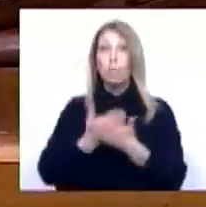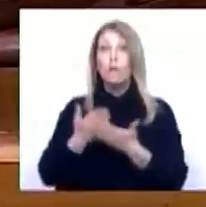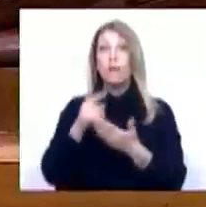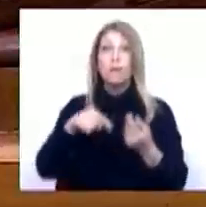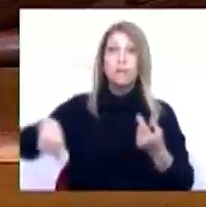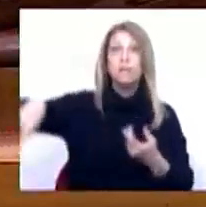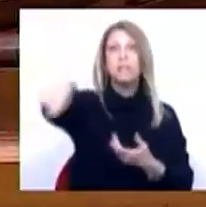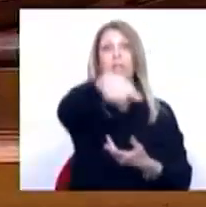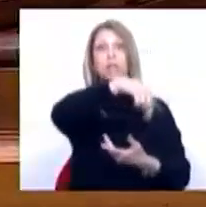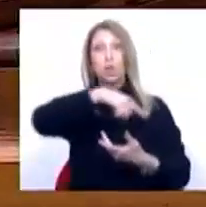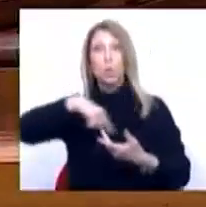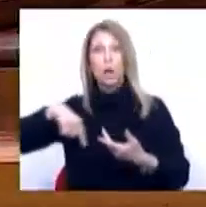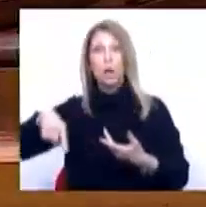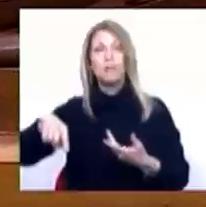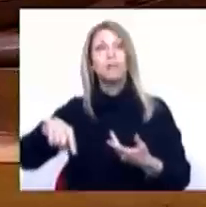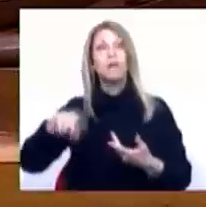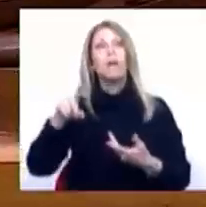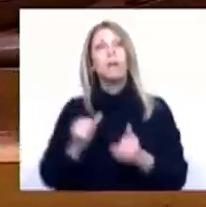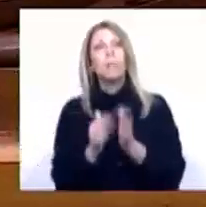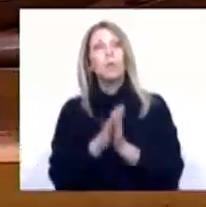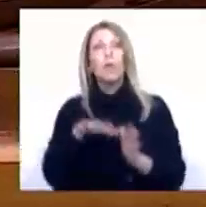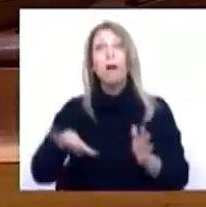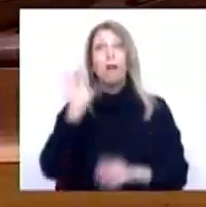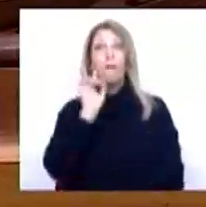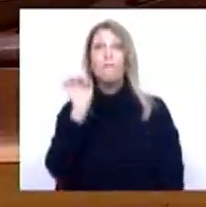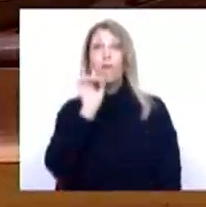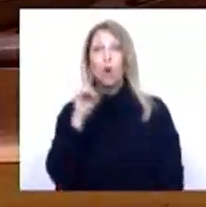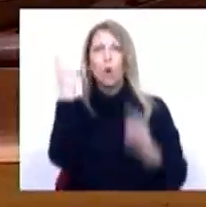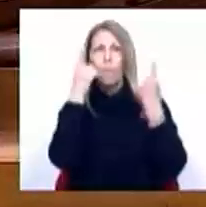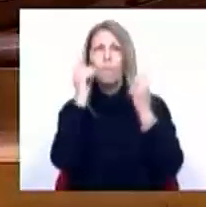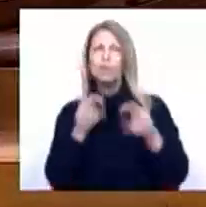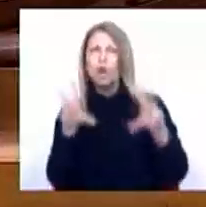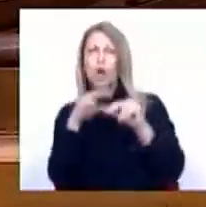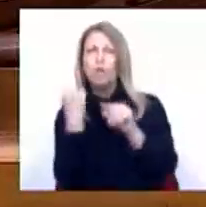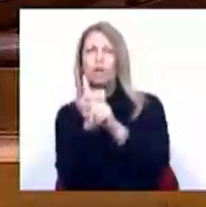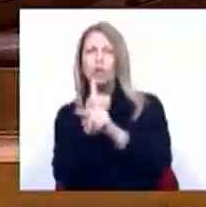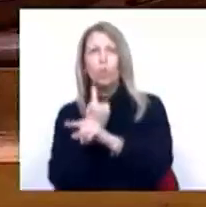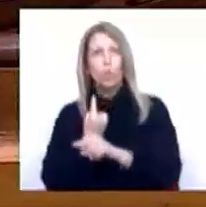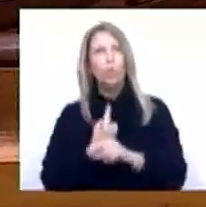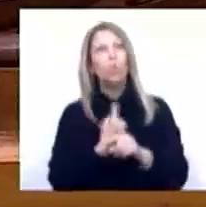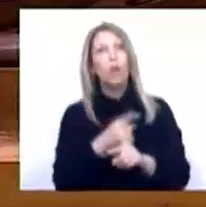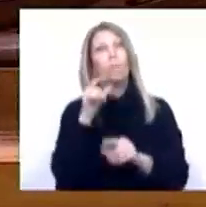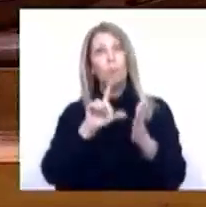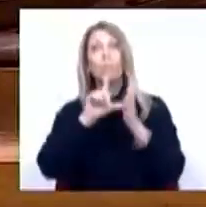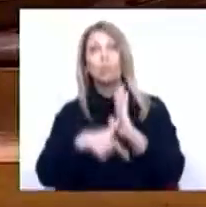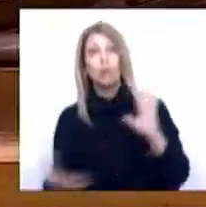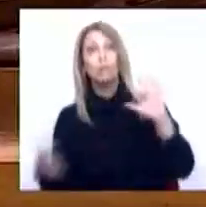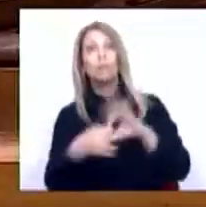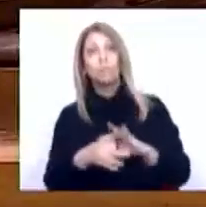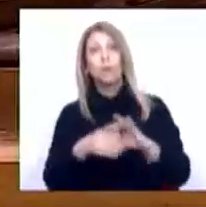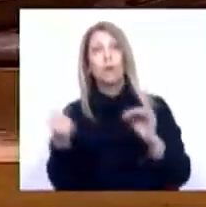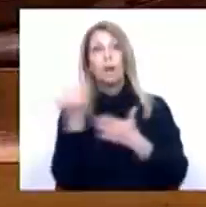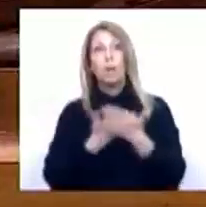e, enfim, todas as cadeias de valor reinventando-se. Mas temos também projetos relacionados com a economia do futuro, com